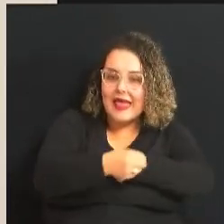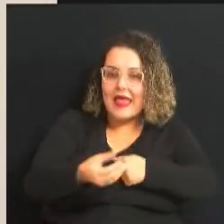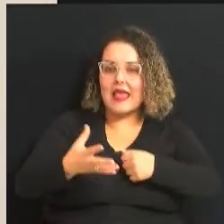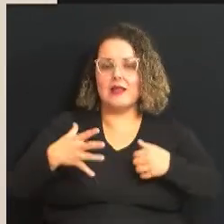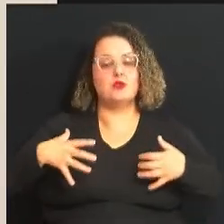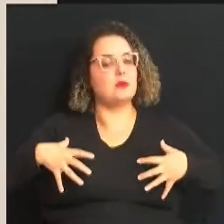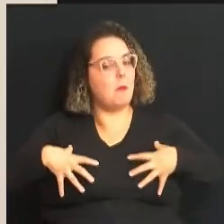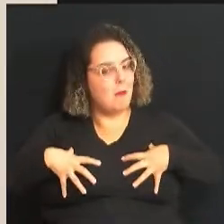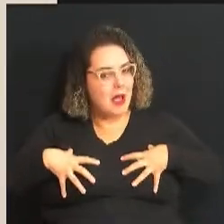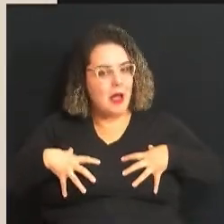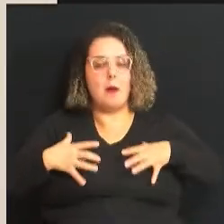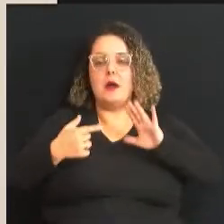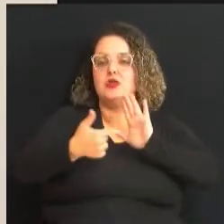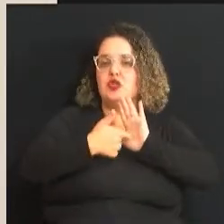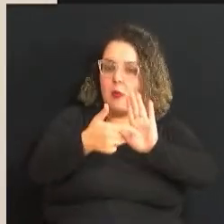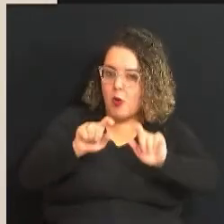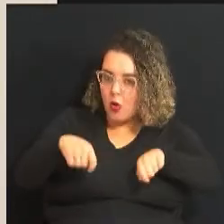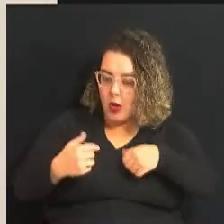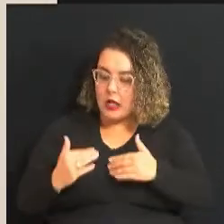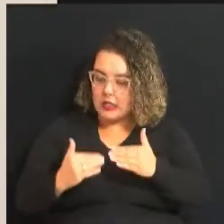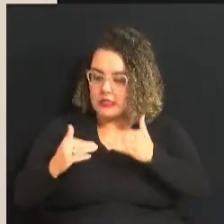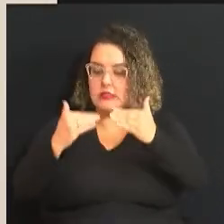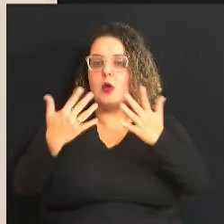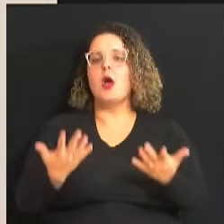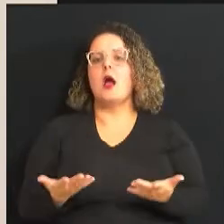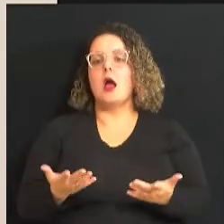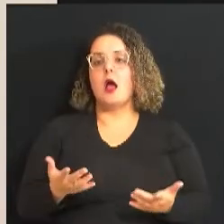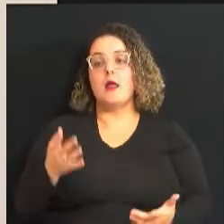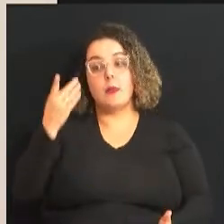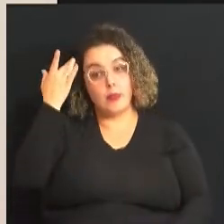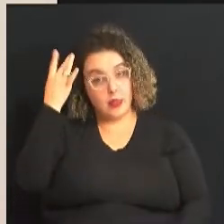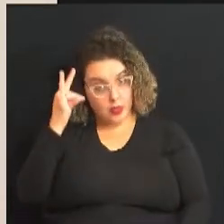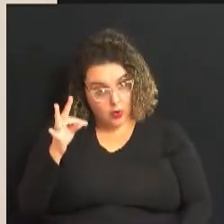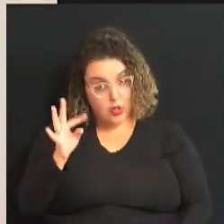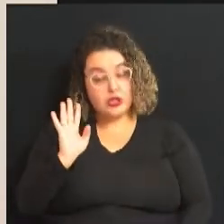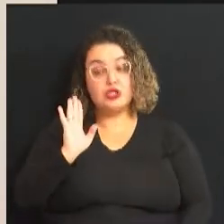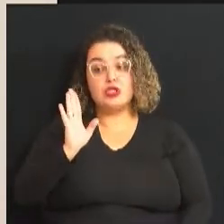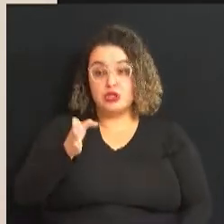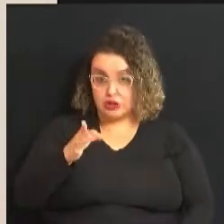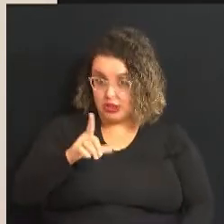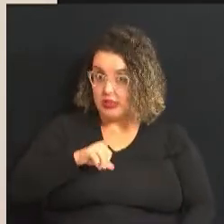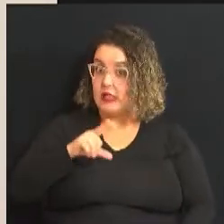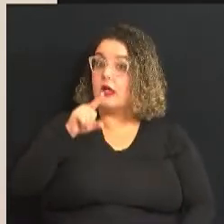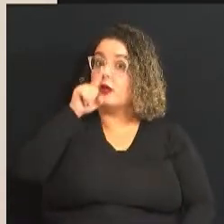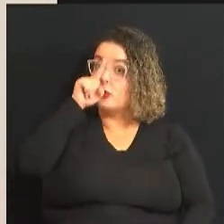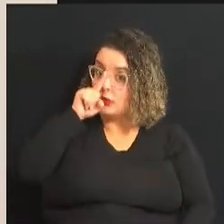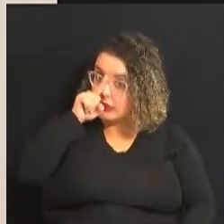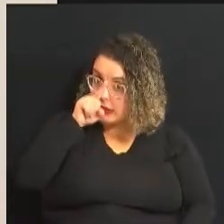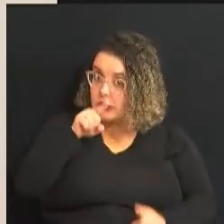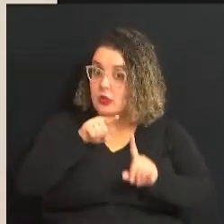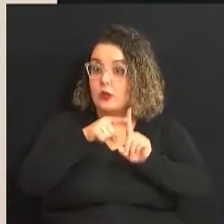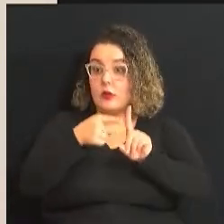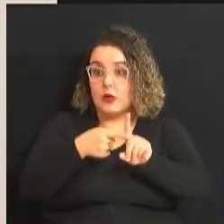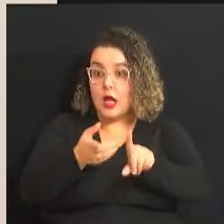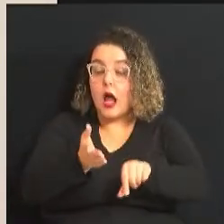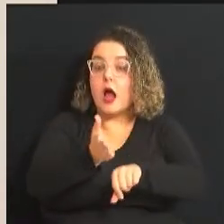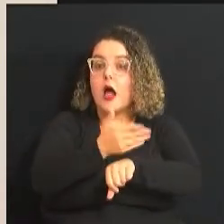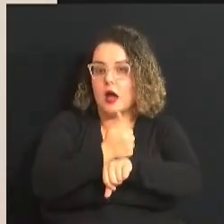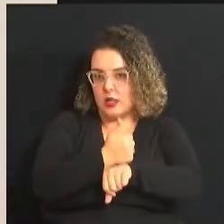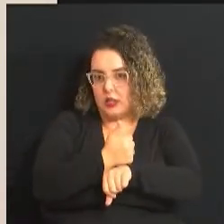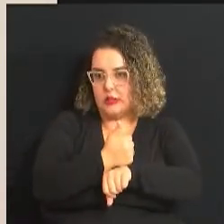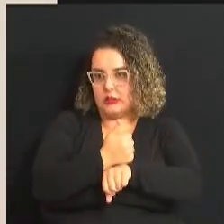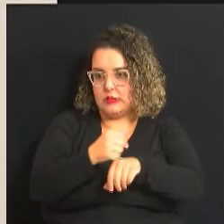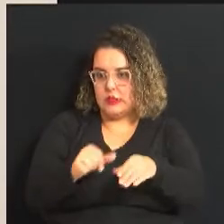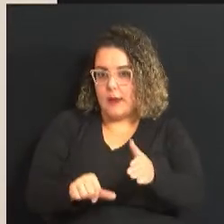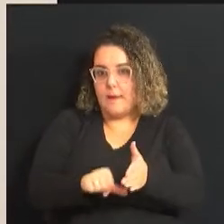que ela tem esses sinais desenvolvidos, teoricamente já existe o risco de gravidez, mesmo antes de surgir a primeira E